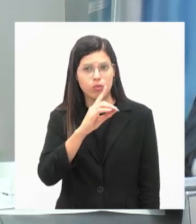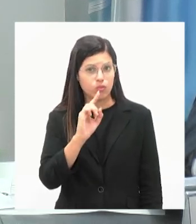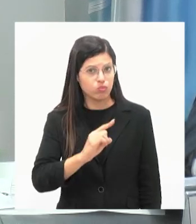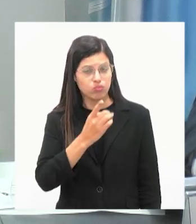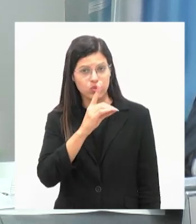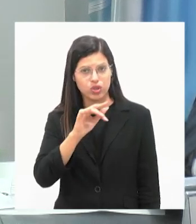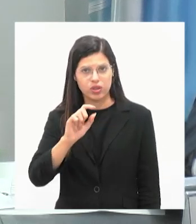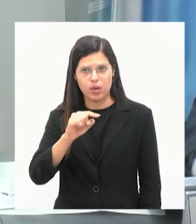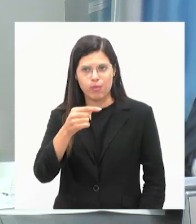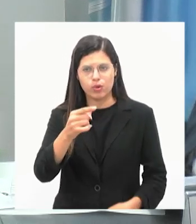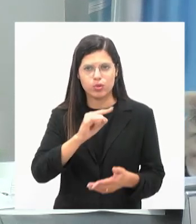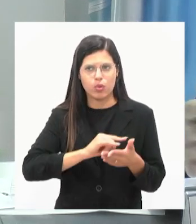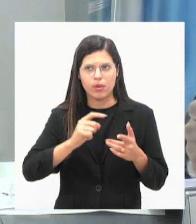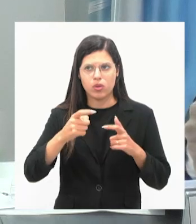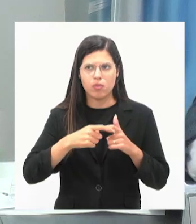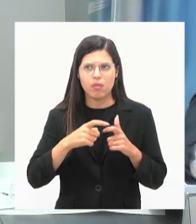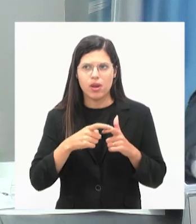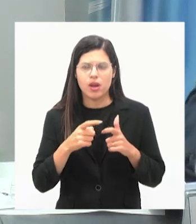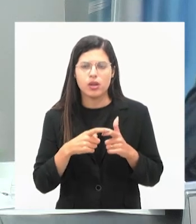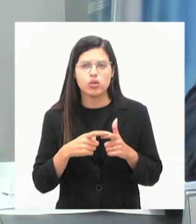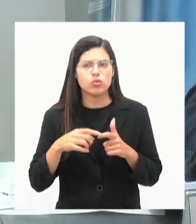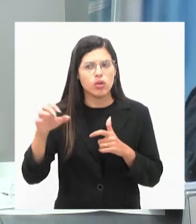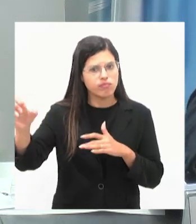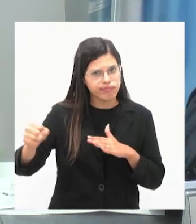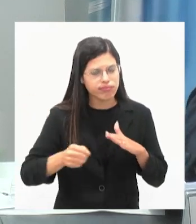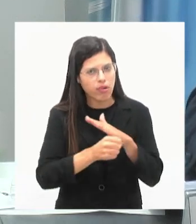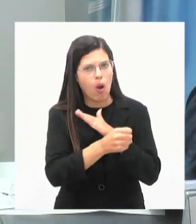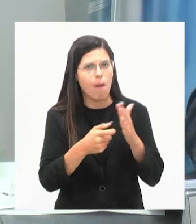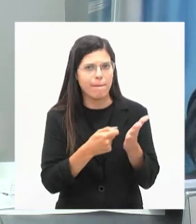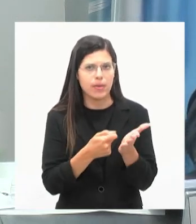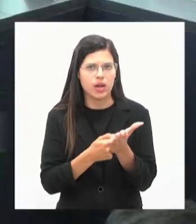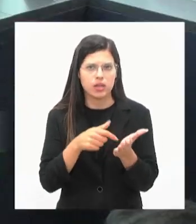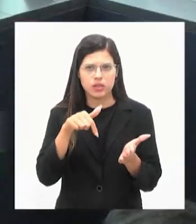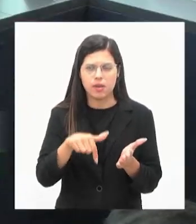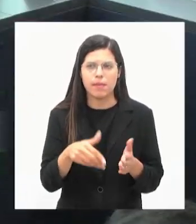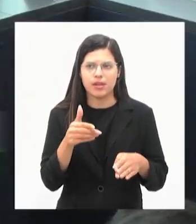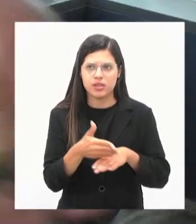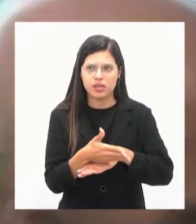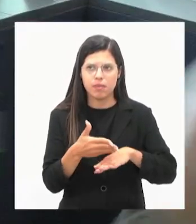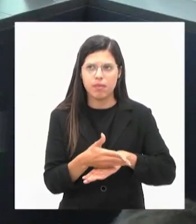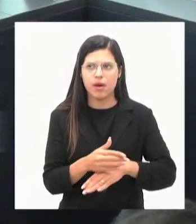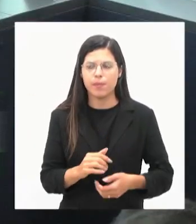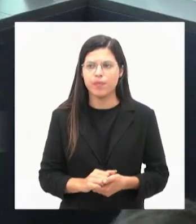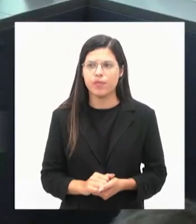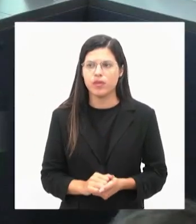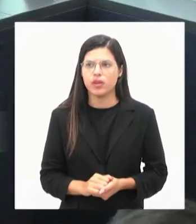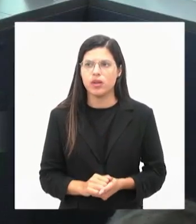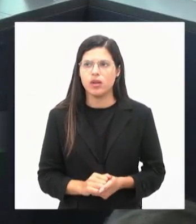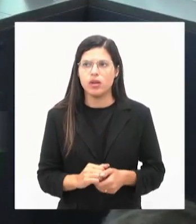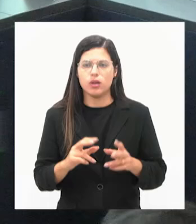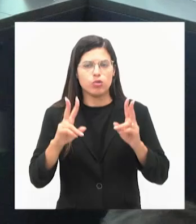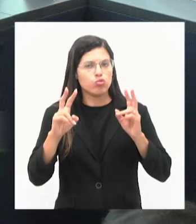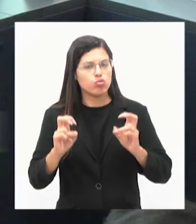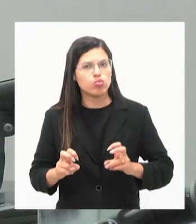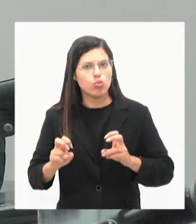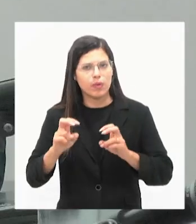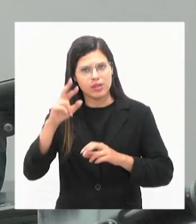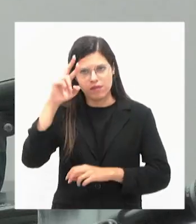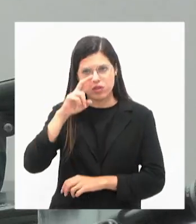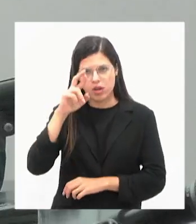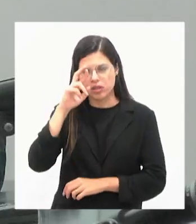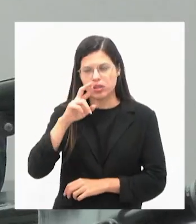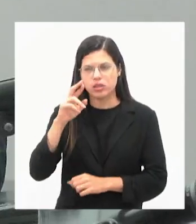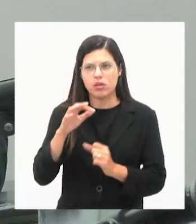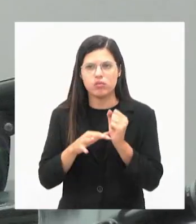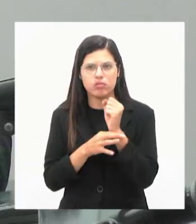reuníssemos aqui com condução coercitiva, para então, ele e para os outros que não vieram. Eu acho que em questão das blitz de segurança, todos os deputados aqui, toda a sociedade,